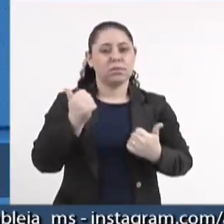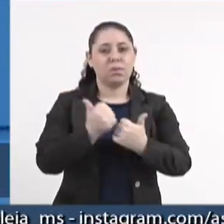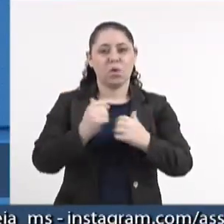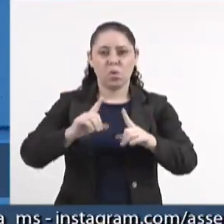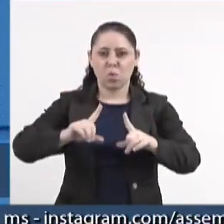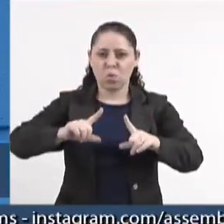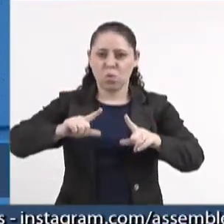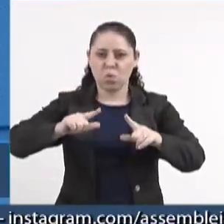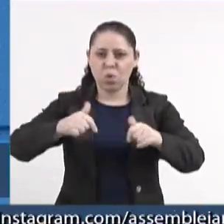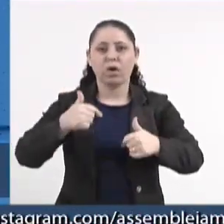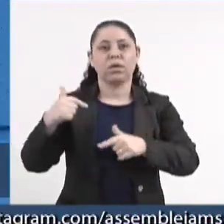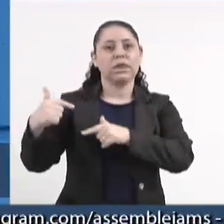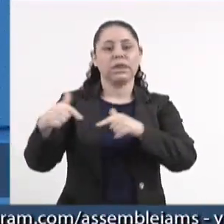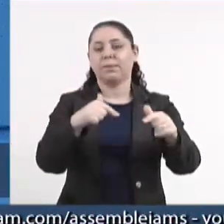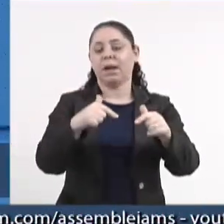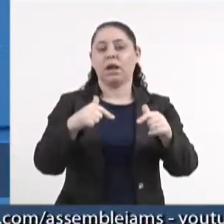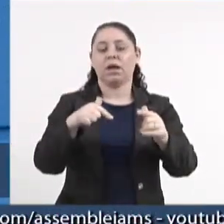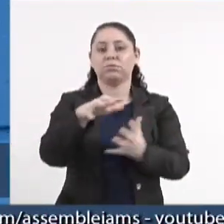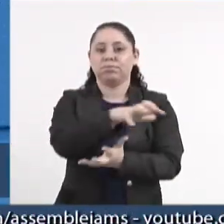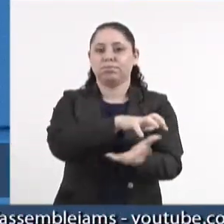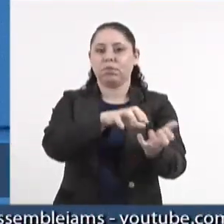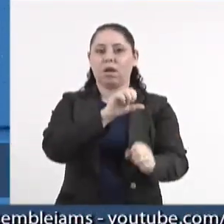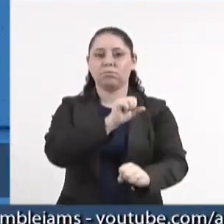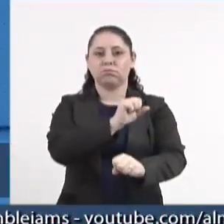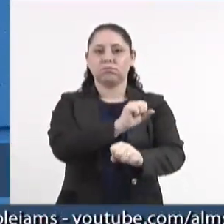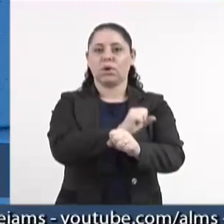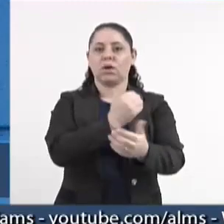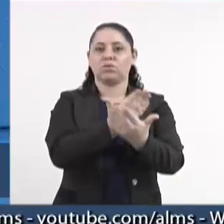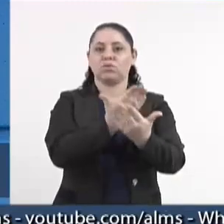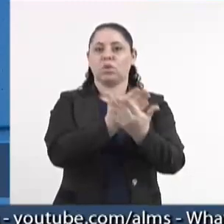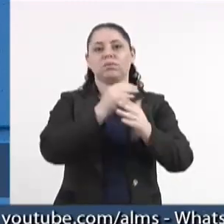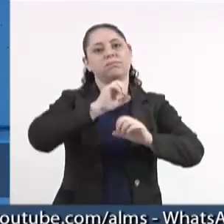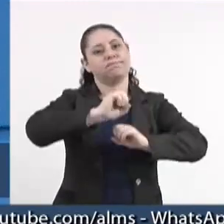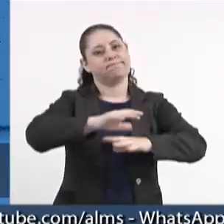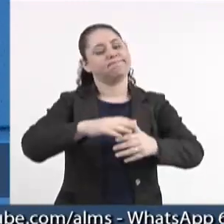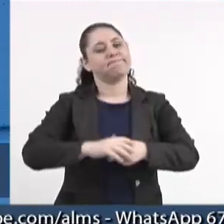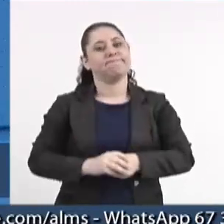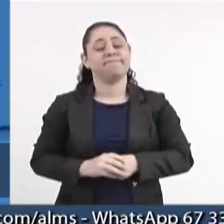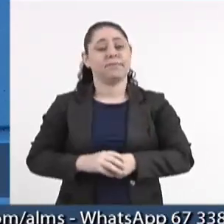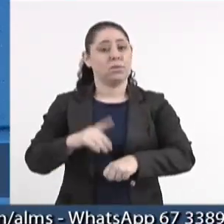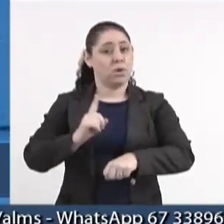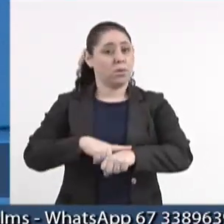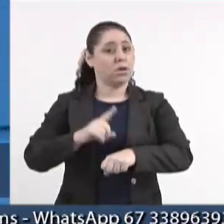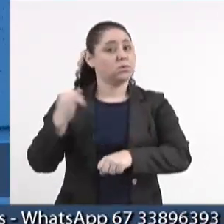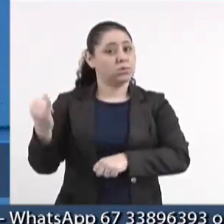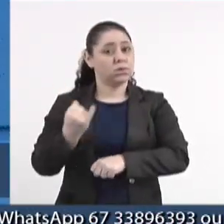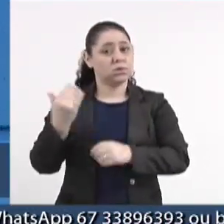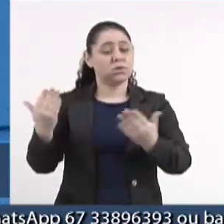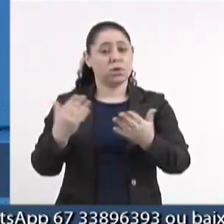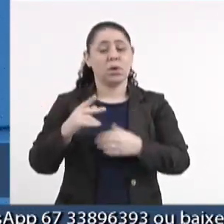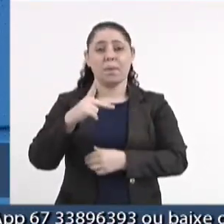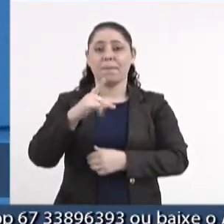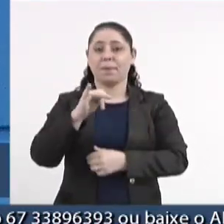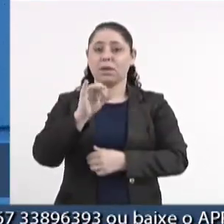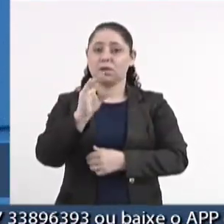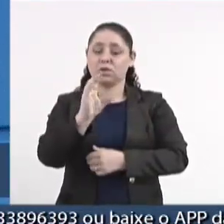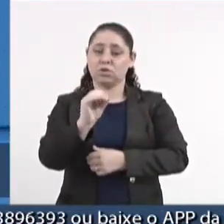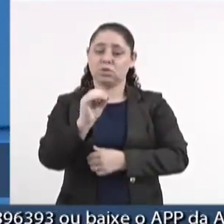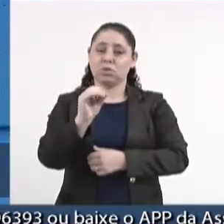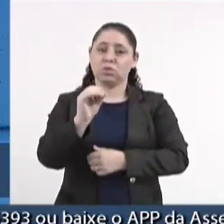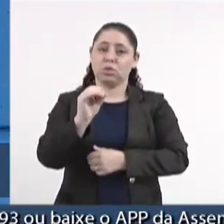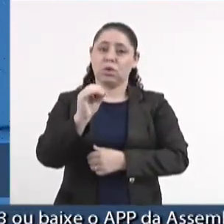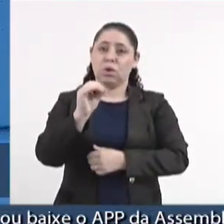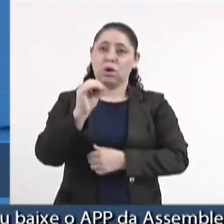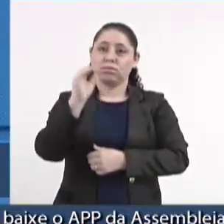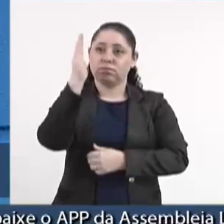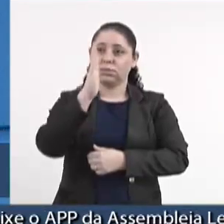luta dos trabalhadores que estão em greve em Pedro Gomes nesse momento, presidente. E é importante a gente lembrar que o Piso Nacional da Educação